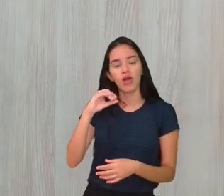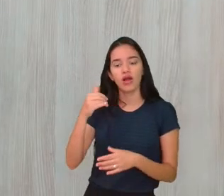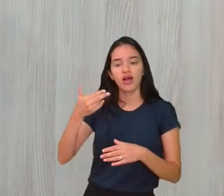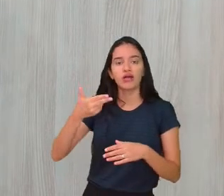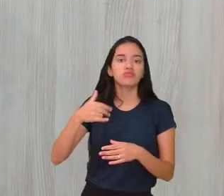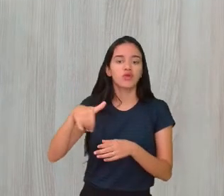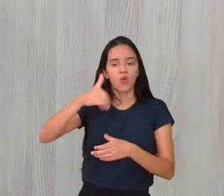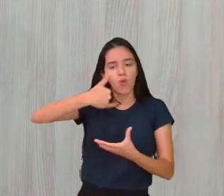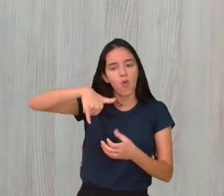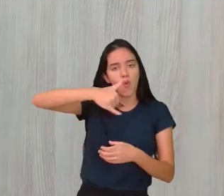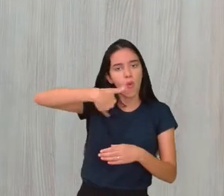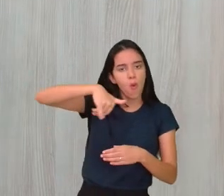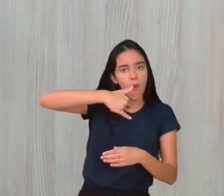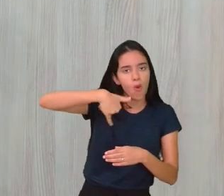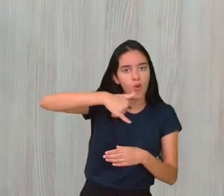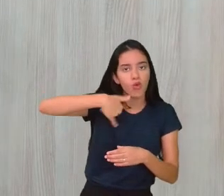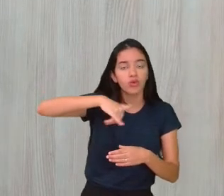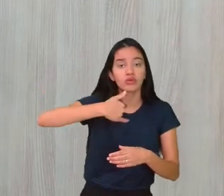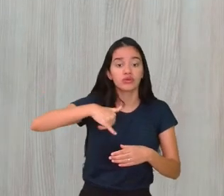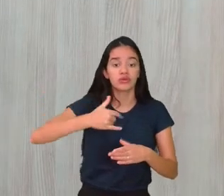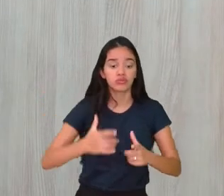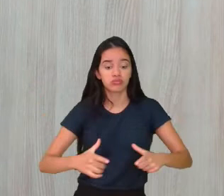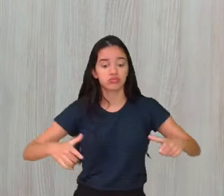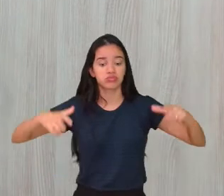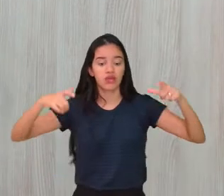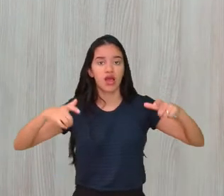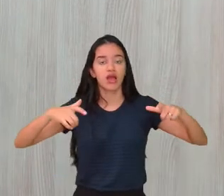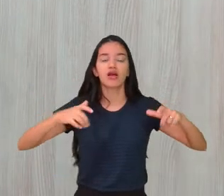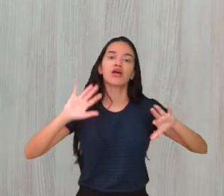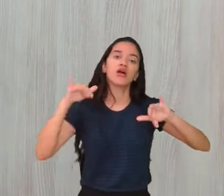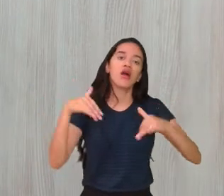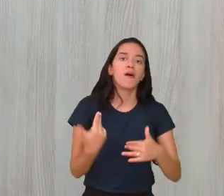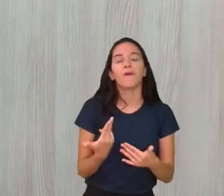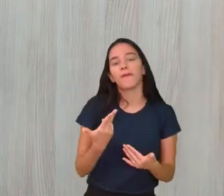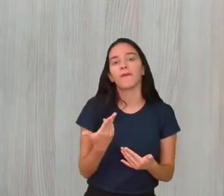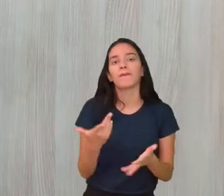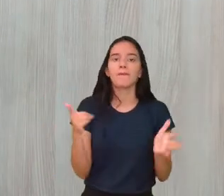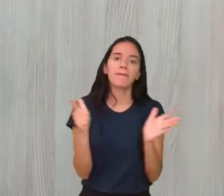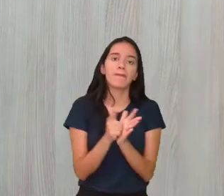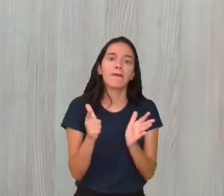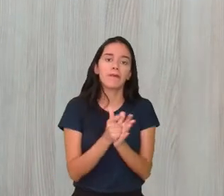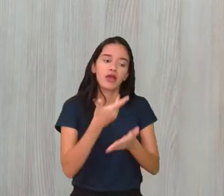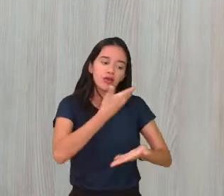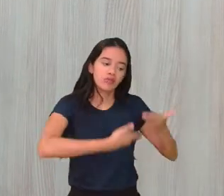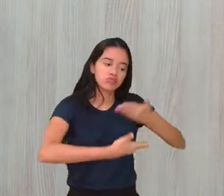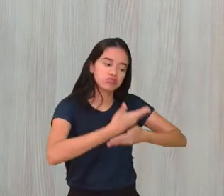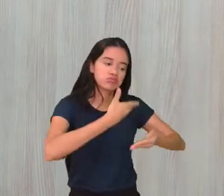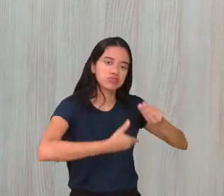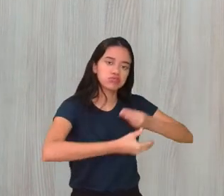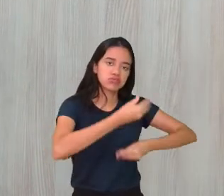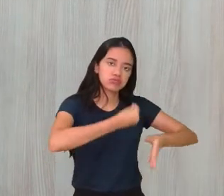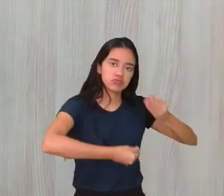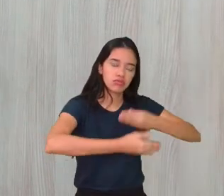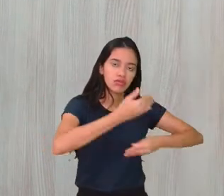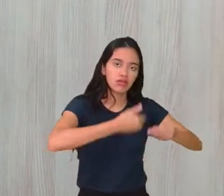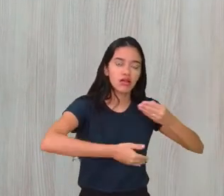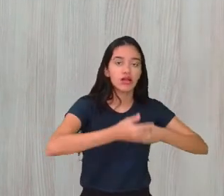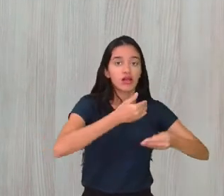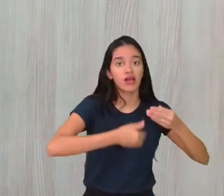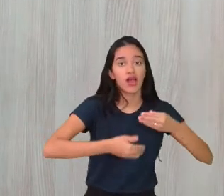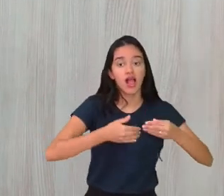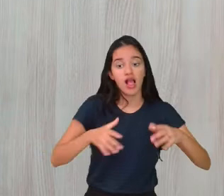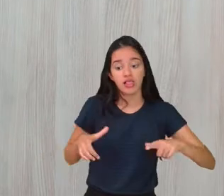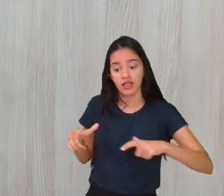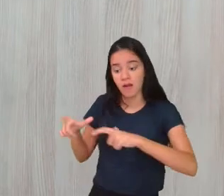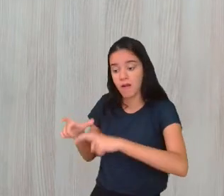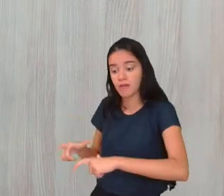Não jogar, por exemplo, papel higiênico ou absorvente ou aquele fio dental na bacia e dar descarga, porque